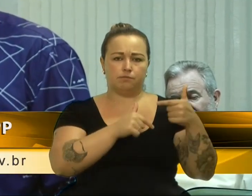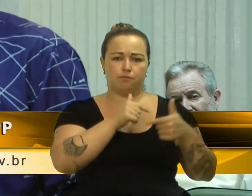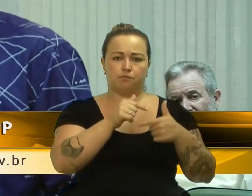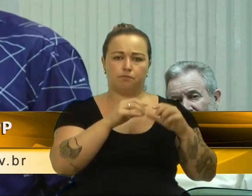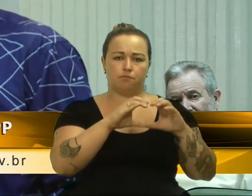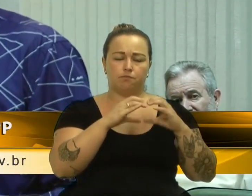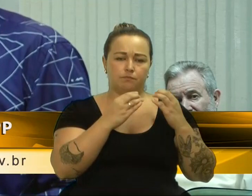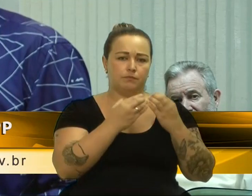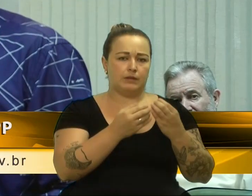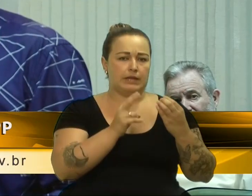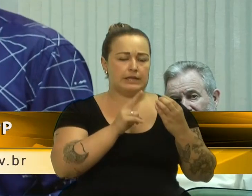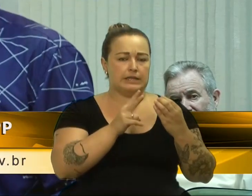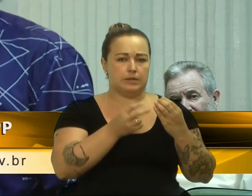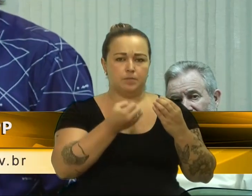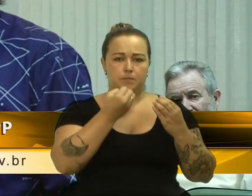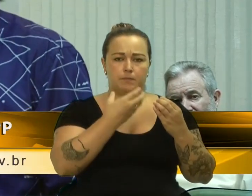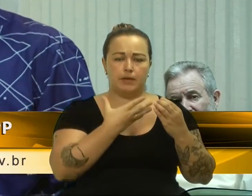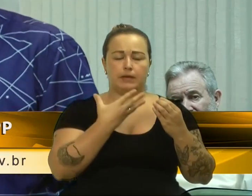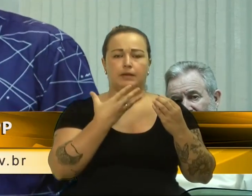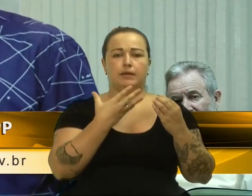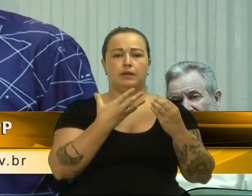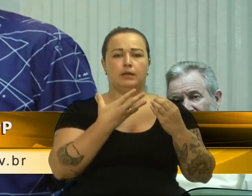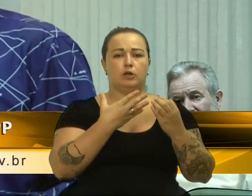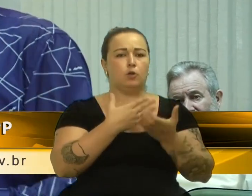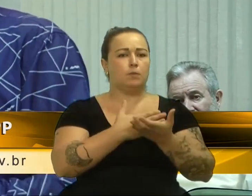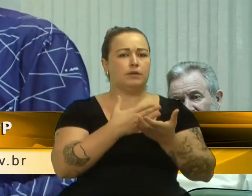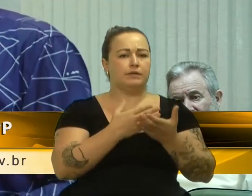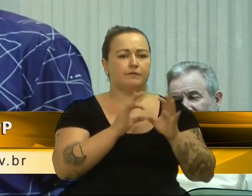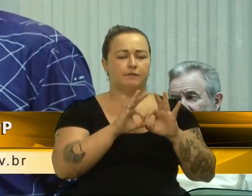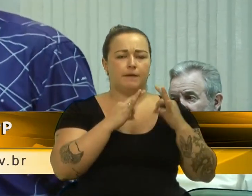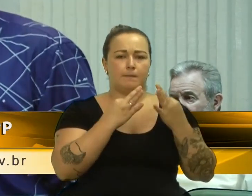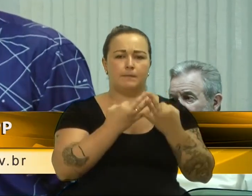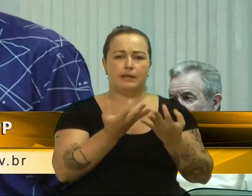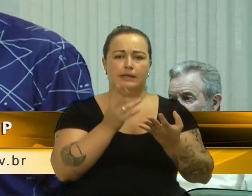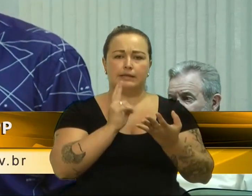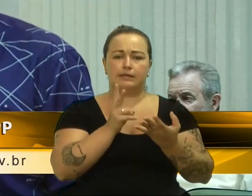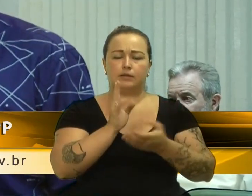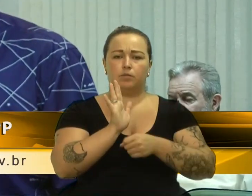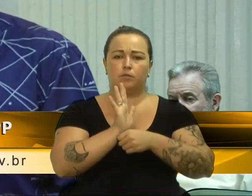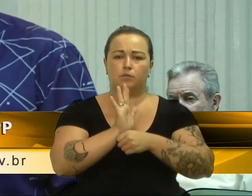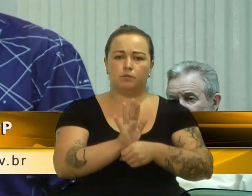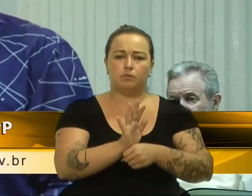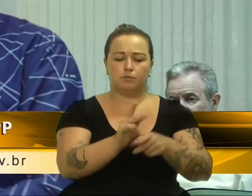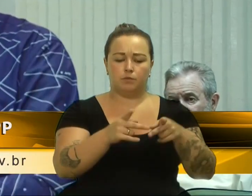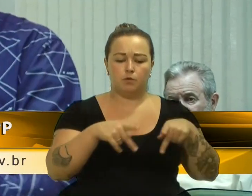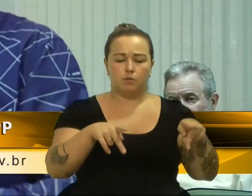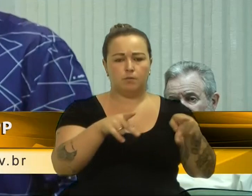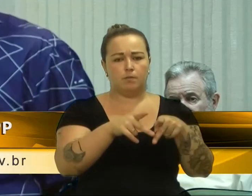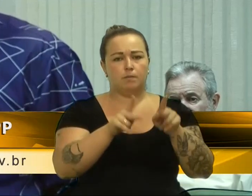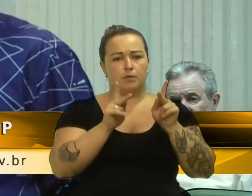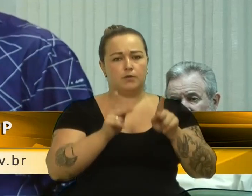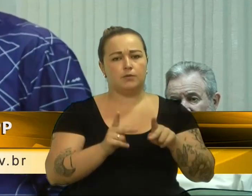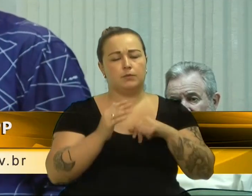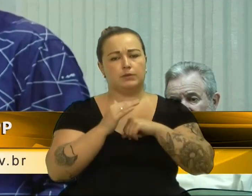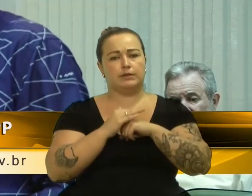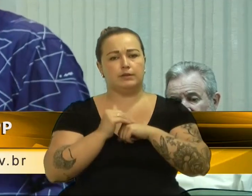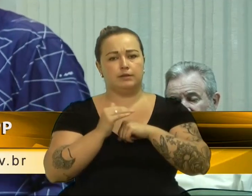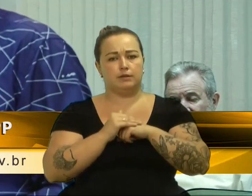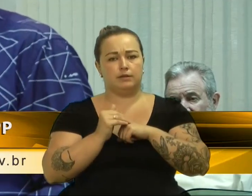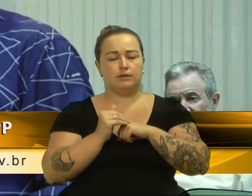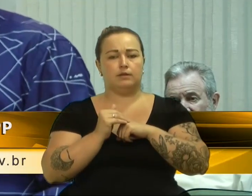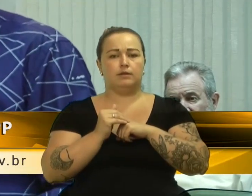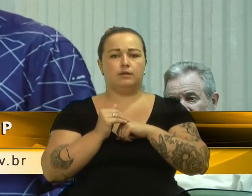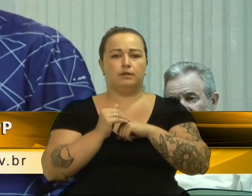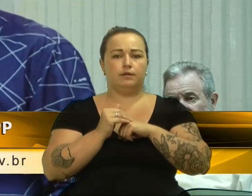sempre disposto a ajudar, começando pela família e assim a comunidade. Uma pessoa querida entre